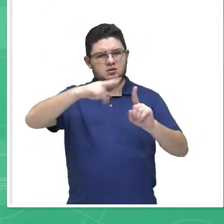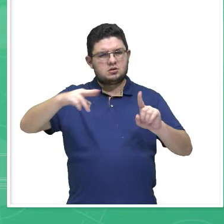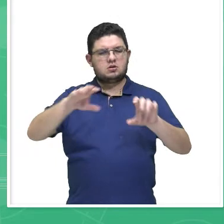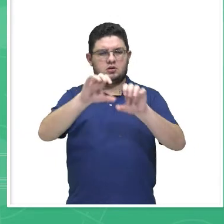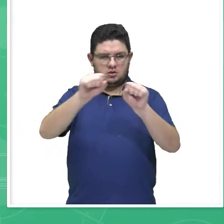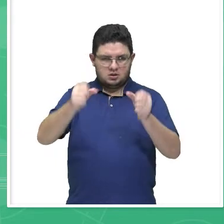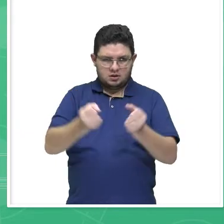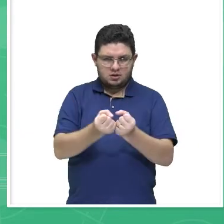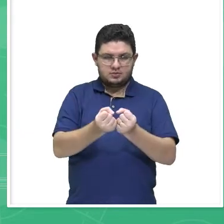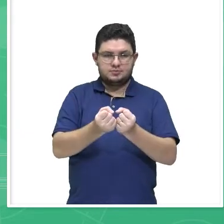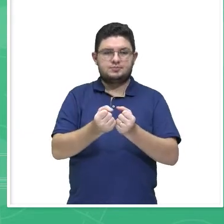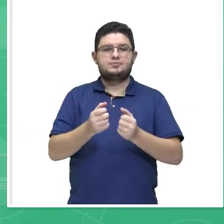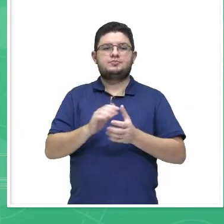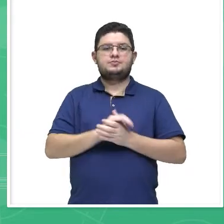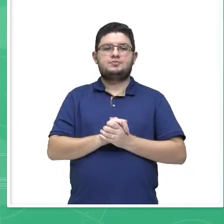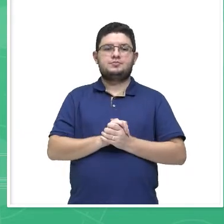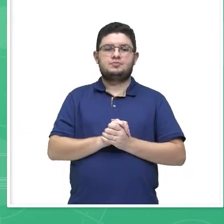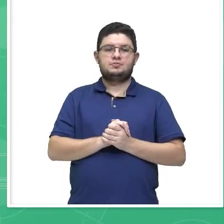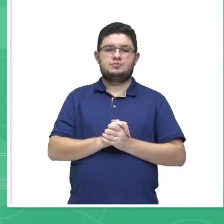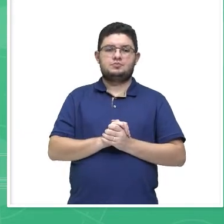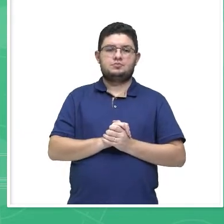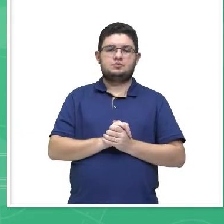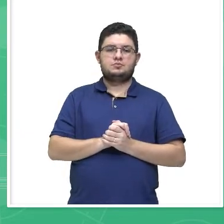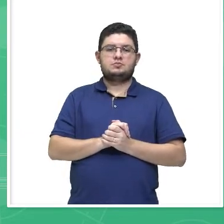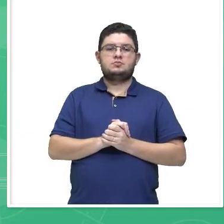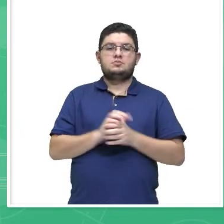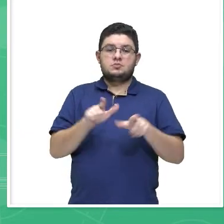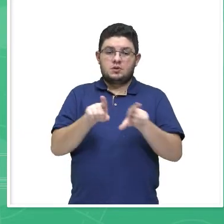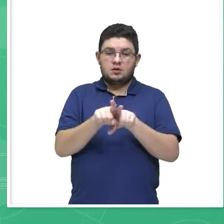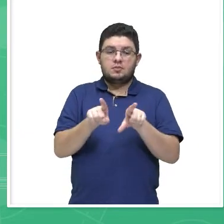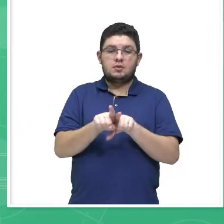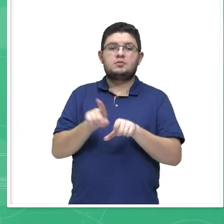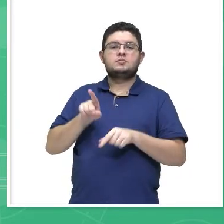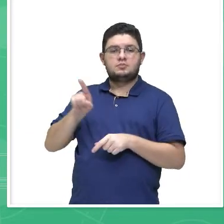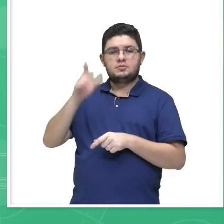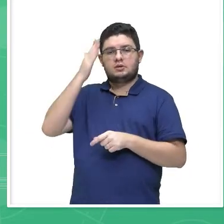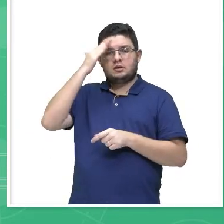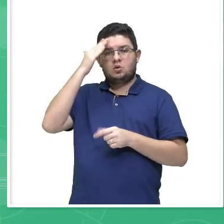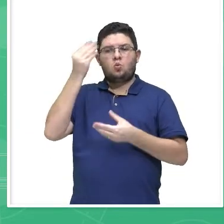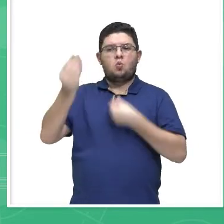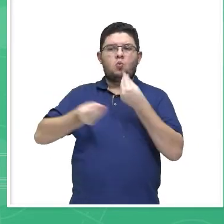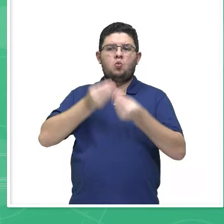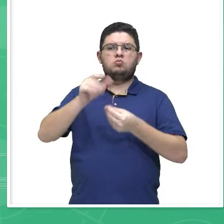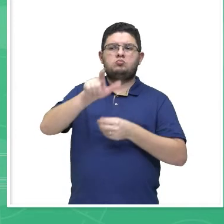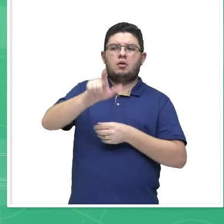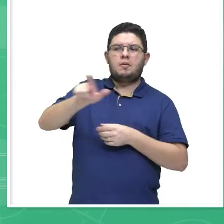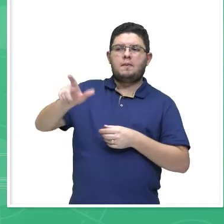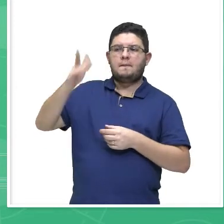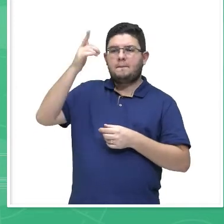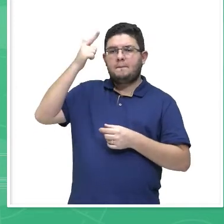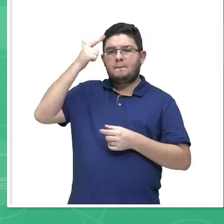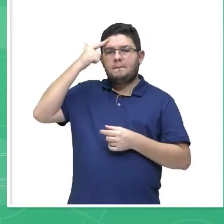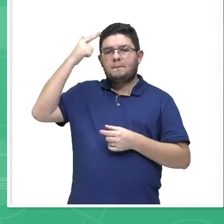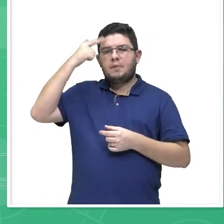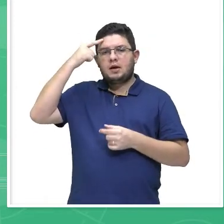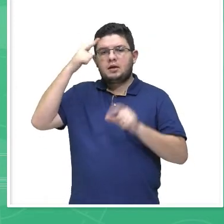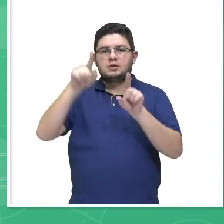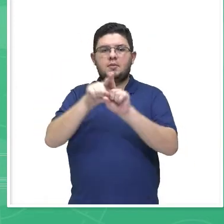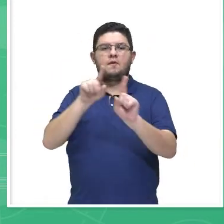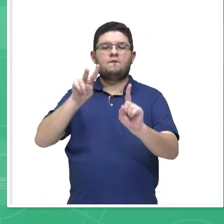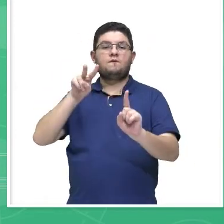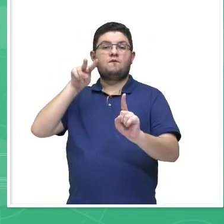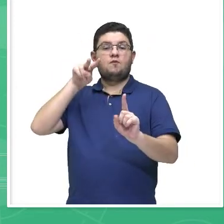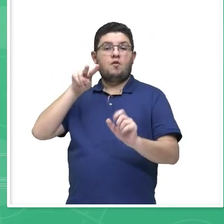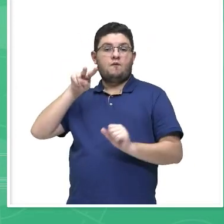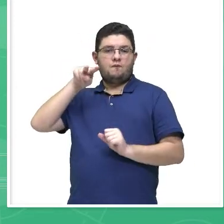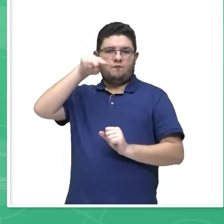A superestrutura compreende os modos de pensar, as visões de mundo e os demais componentes ideológicos